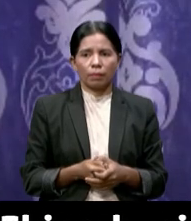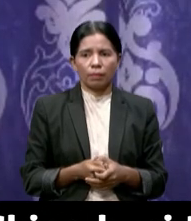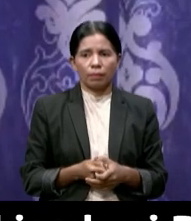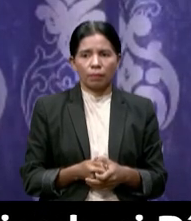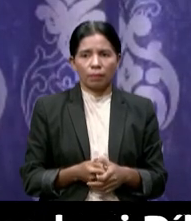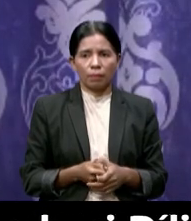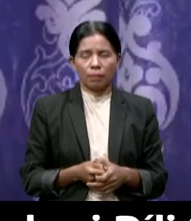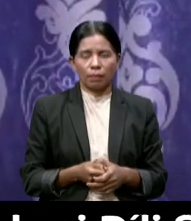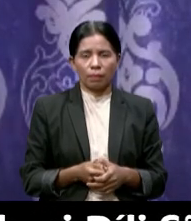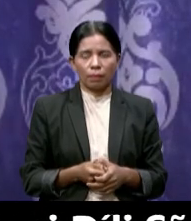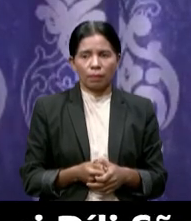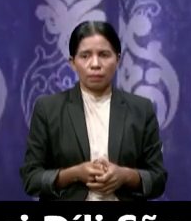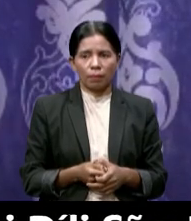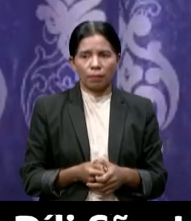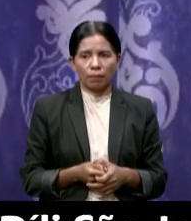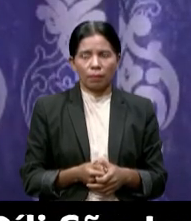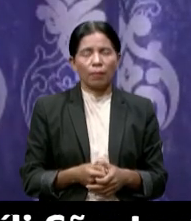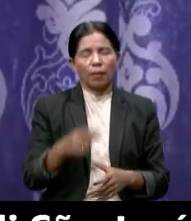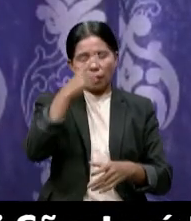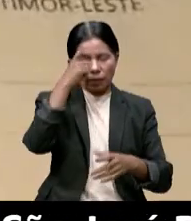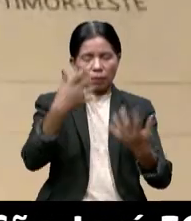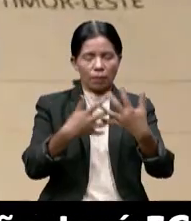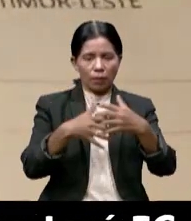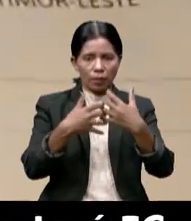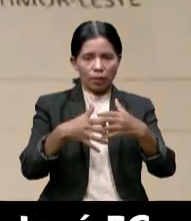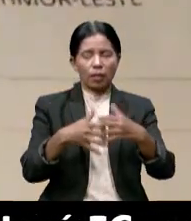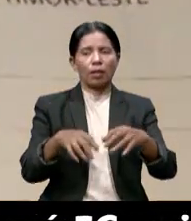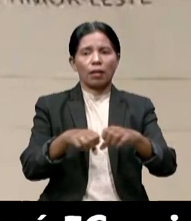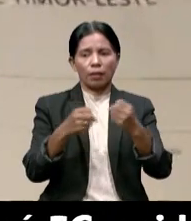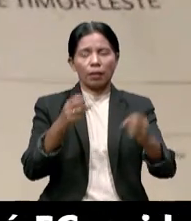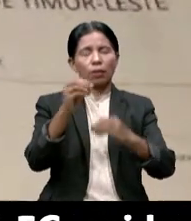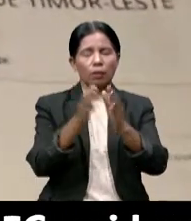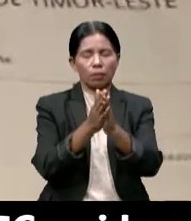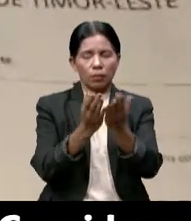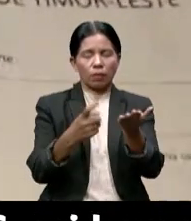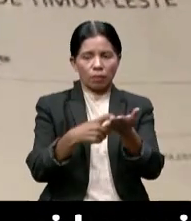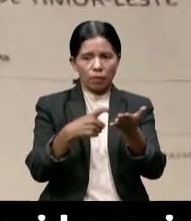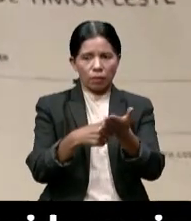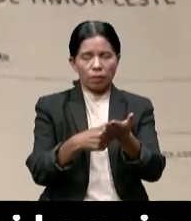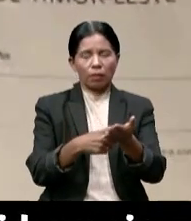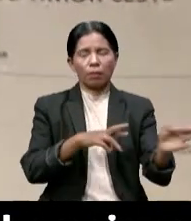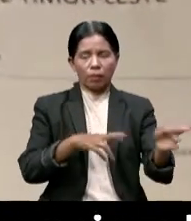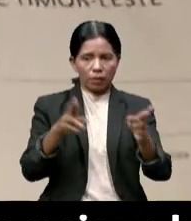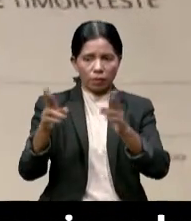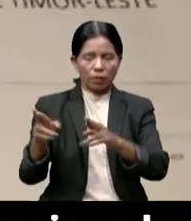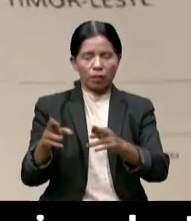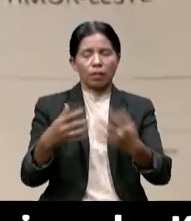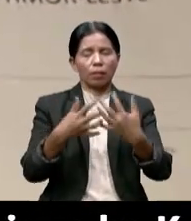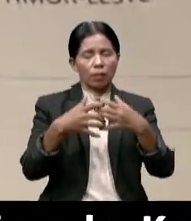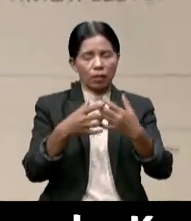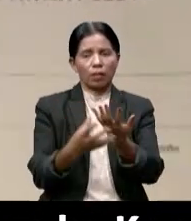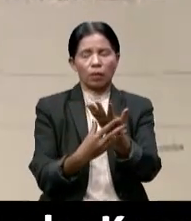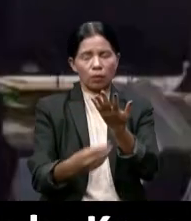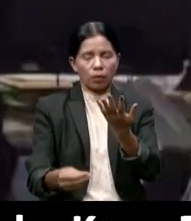Nene tamba máquina avaria? Tamba máquina avaria. Quando a caderneta pronto, ela, a máquina nebe ma imprime passaporte,